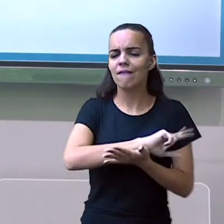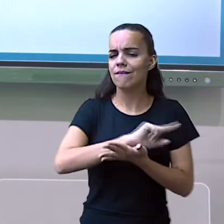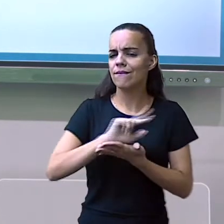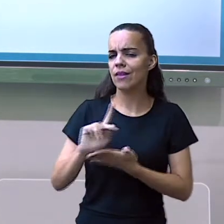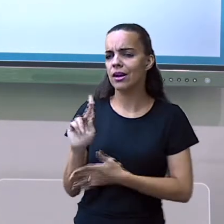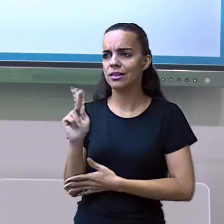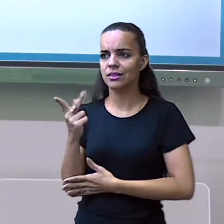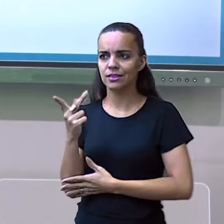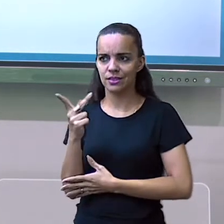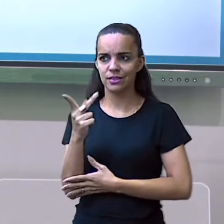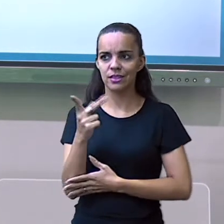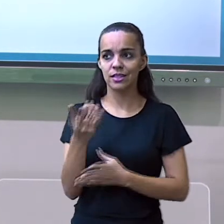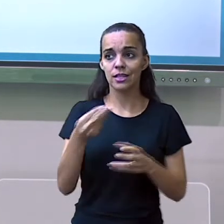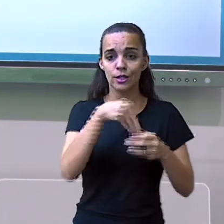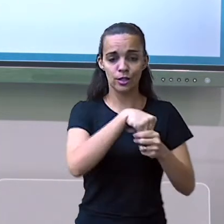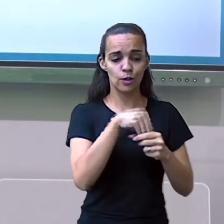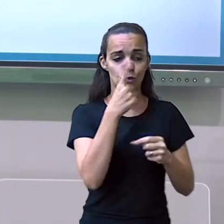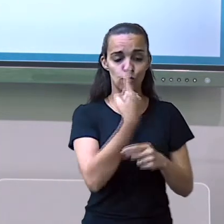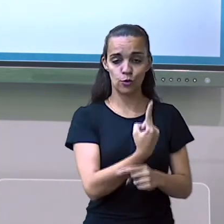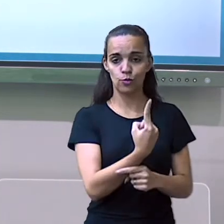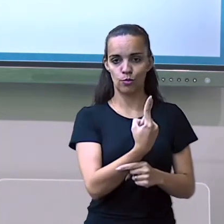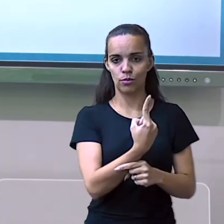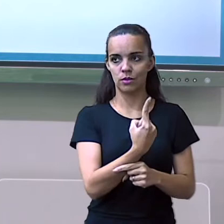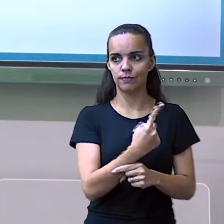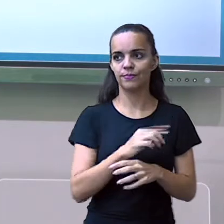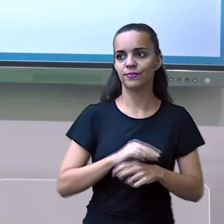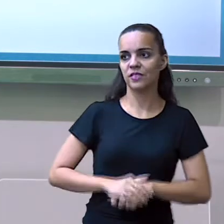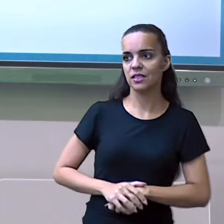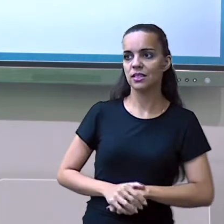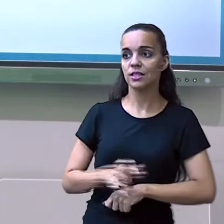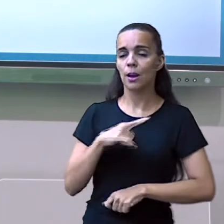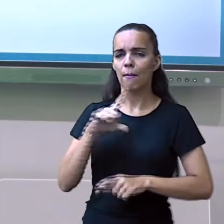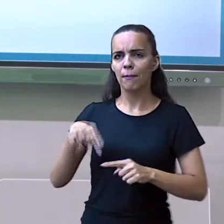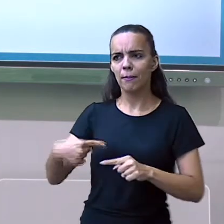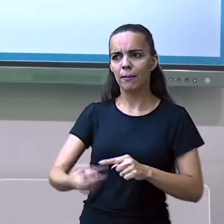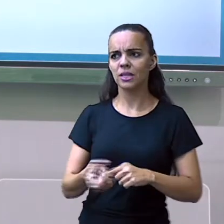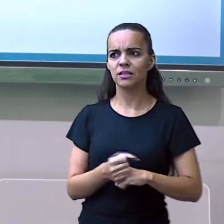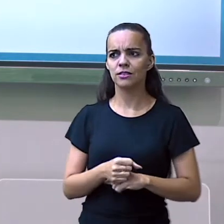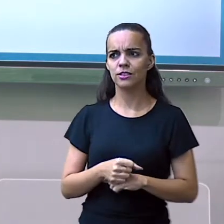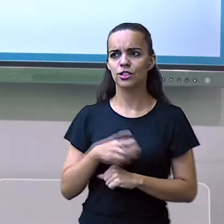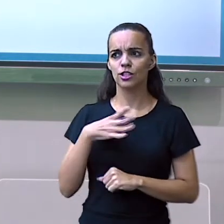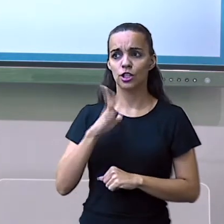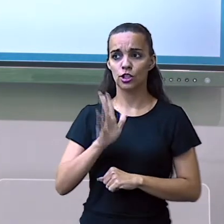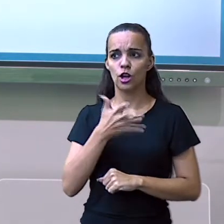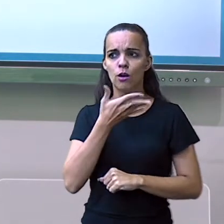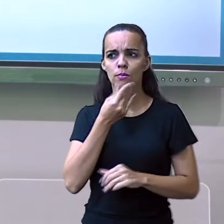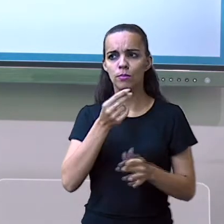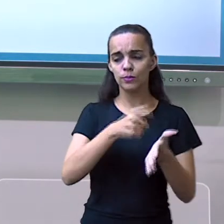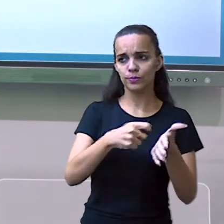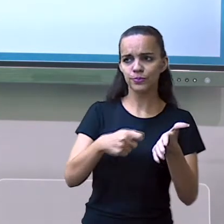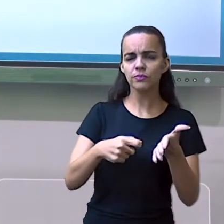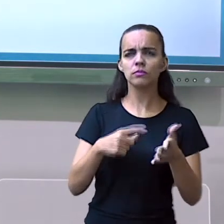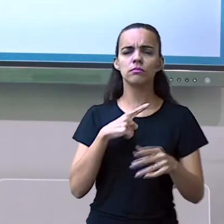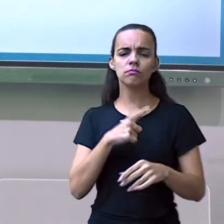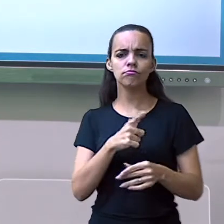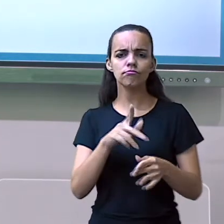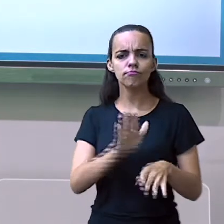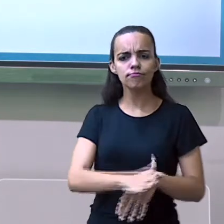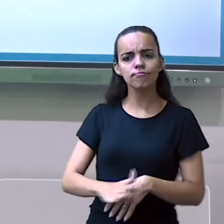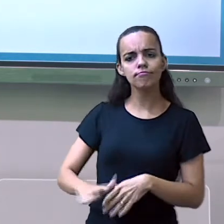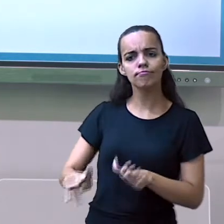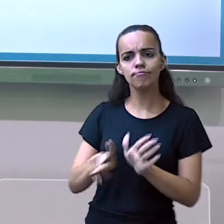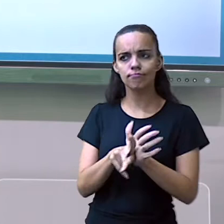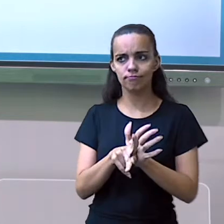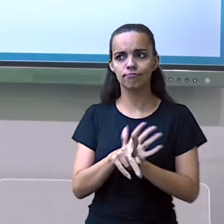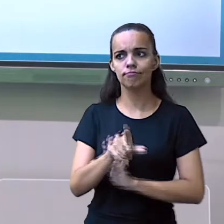histórias em uma outra história. Mais tarde, como autor de livros infantis,